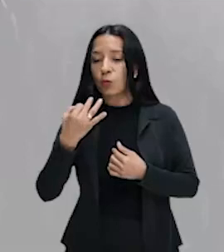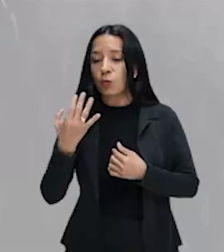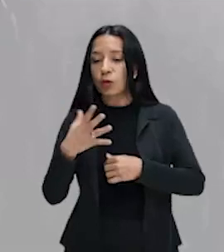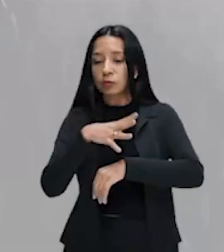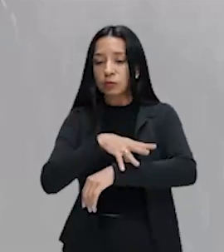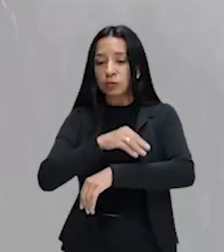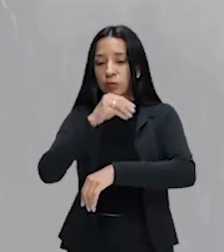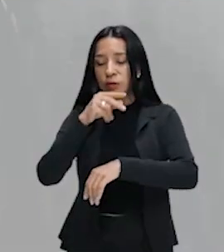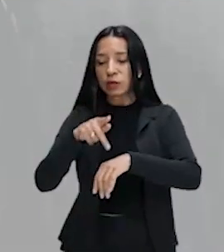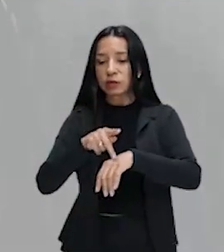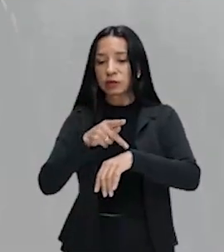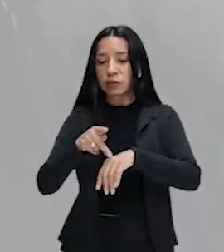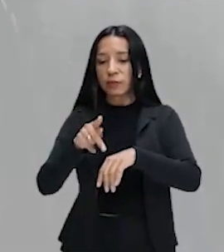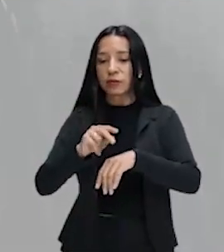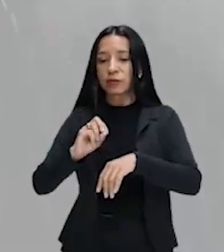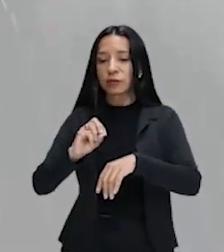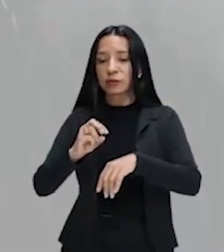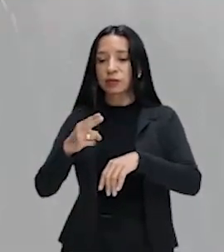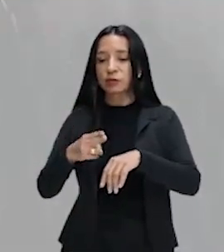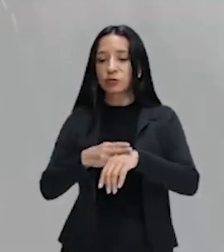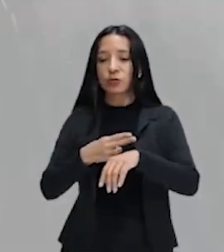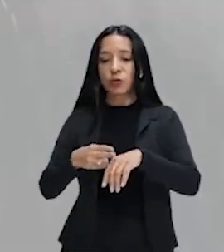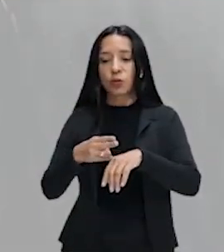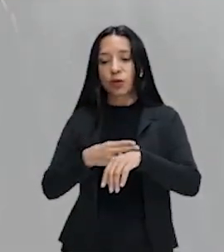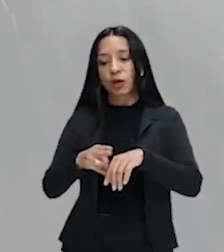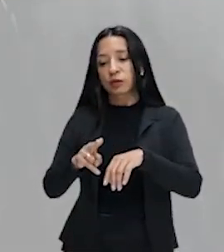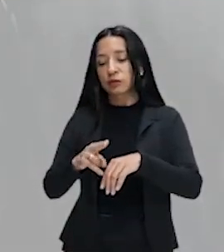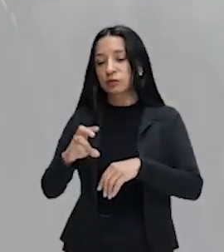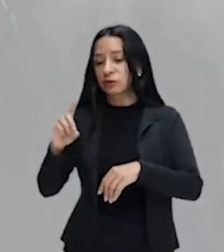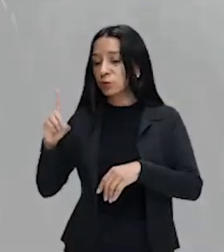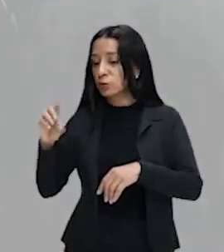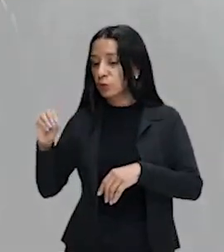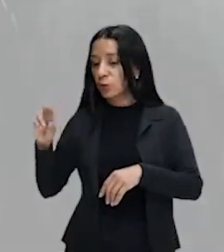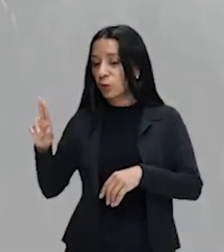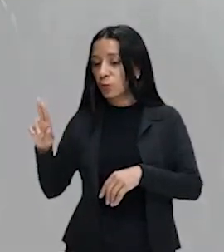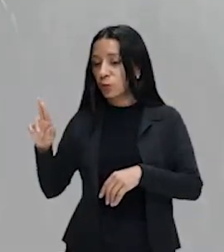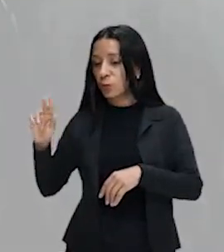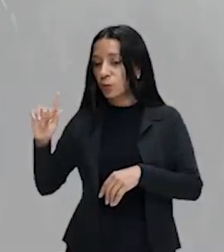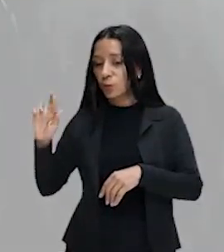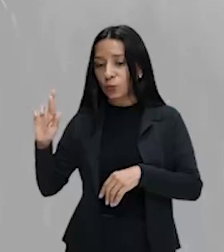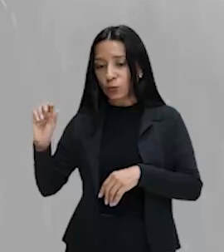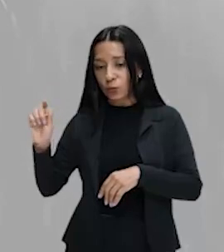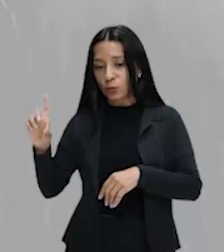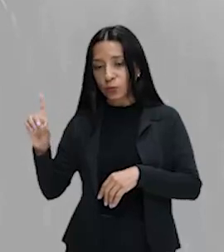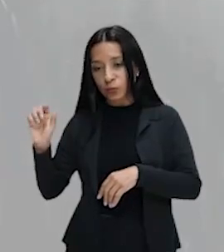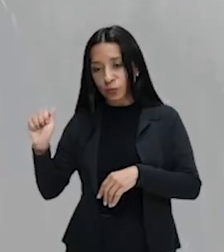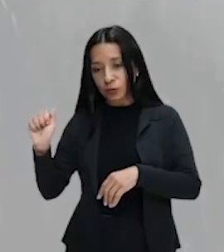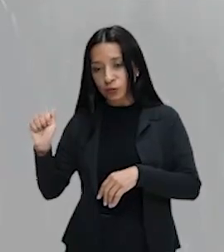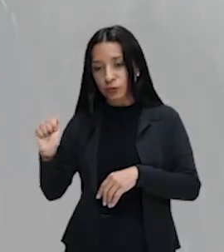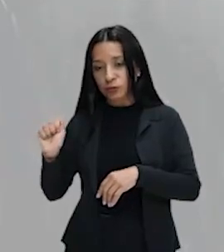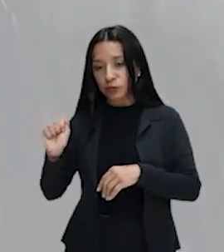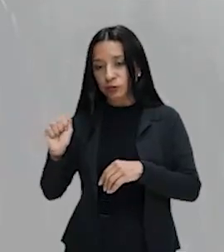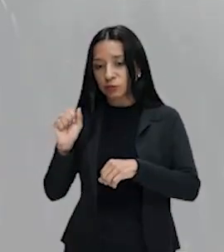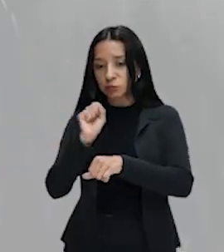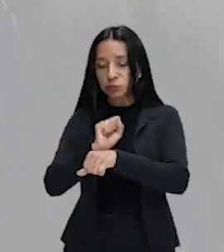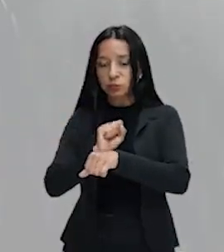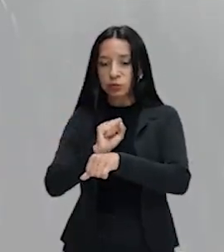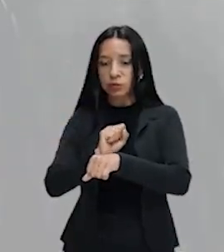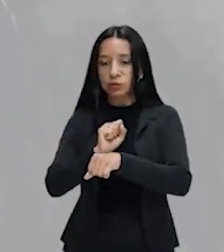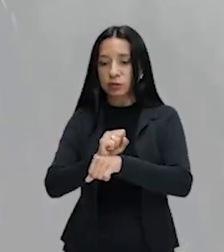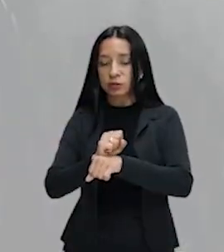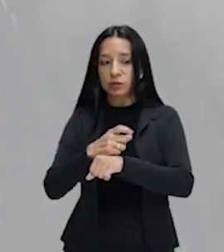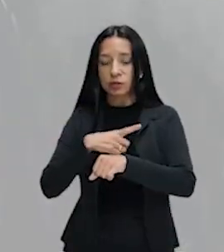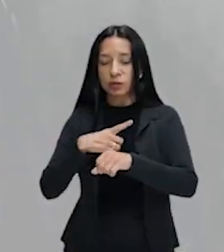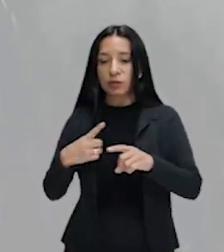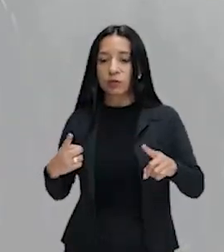pelagem preta, chocolate e dourada, respectivamente, são esperados desse cruzamento? Então, eu vou ter um cruzamento